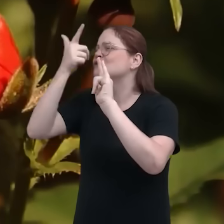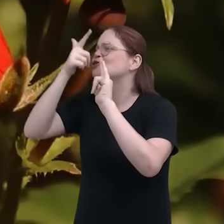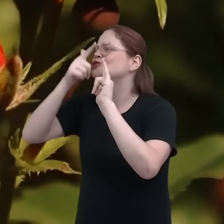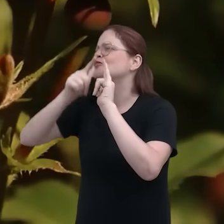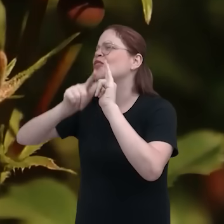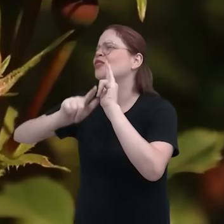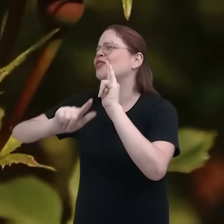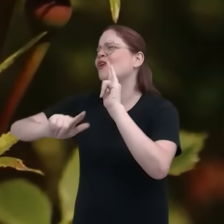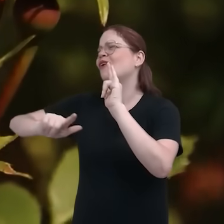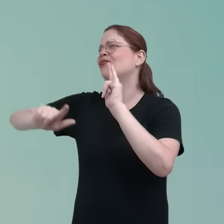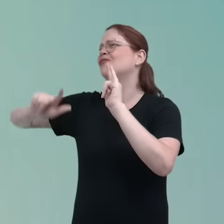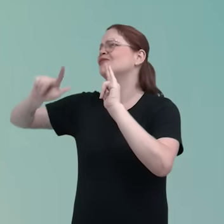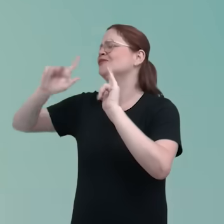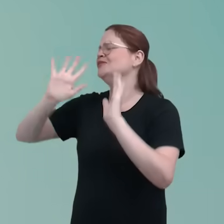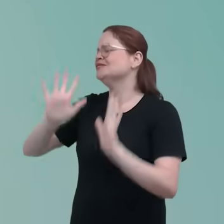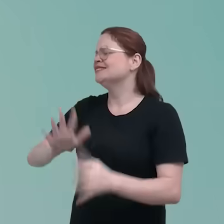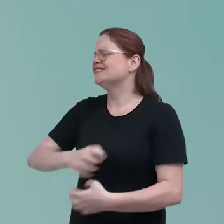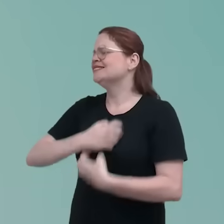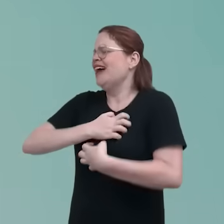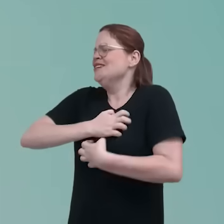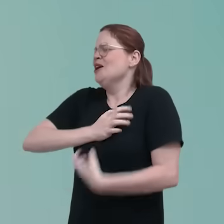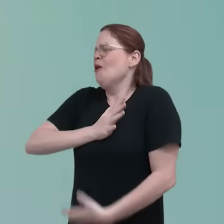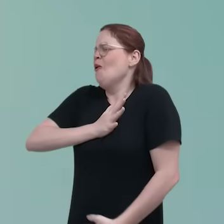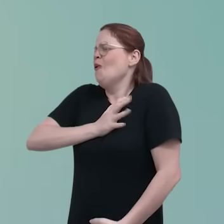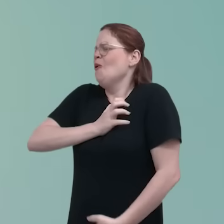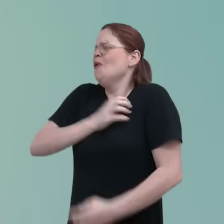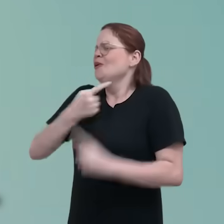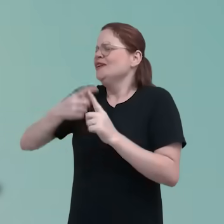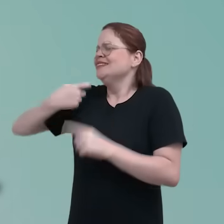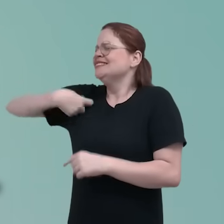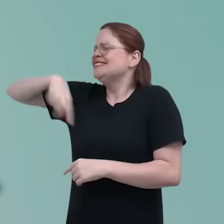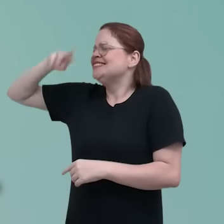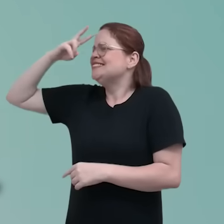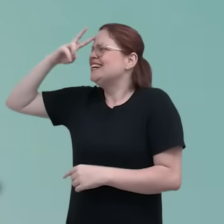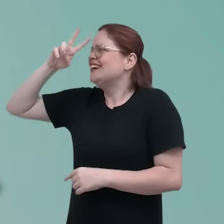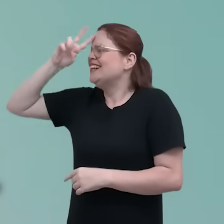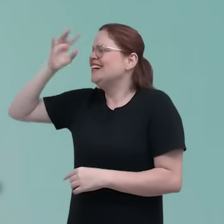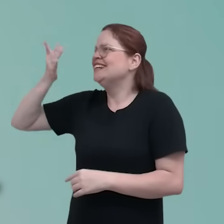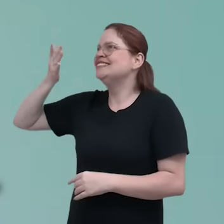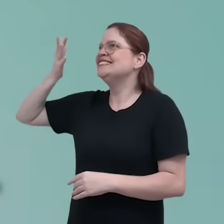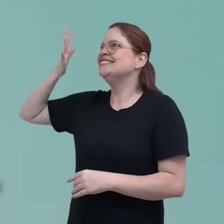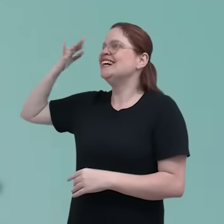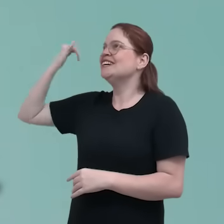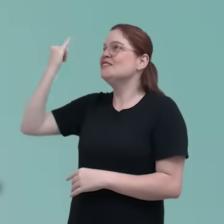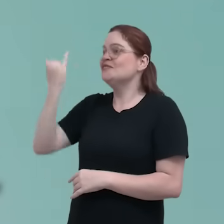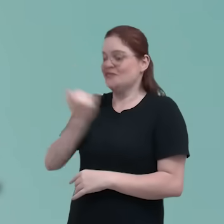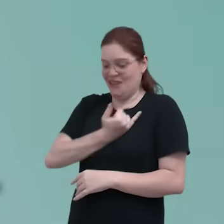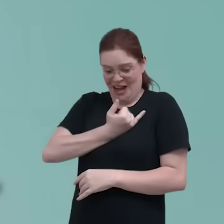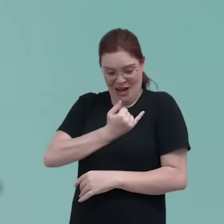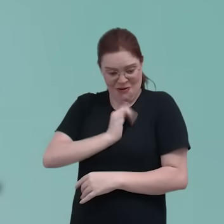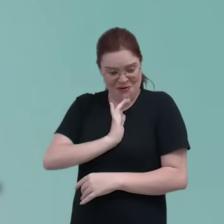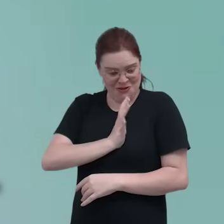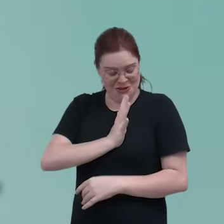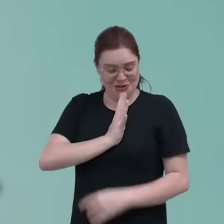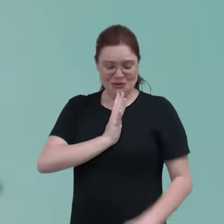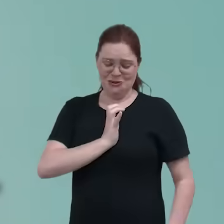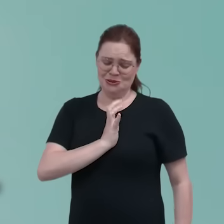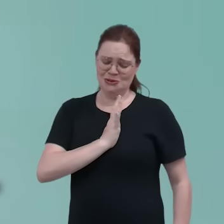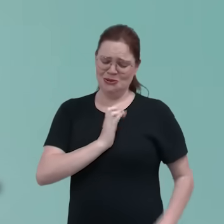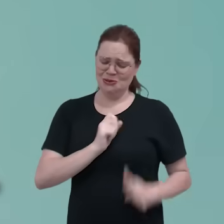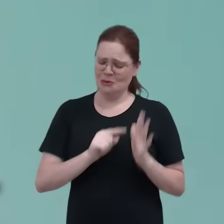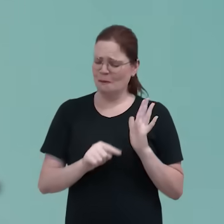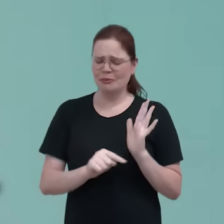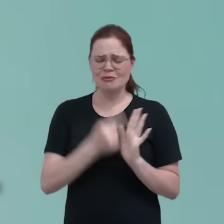dia conheci, quando tocaste em mim pela